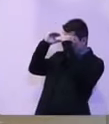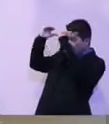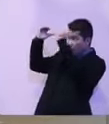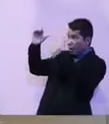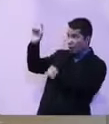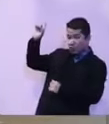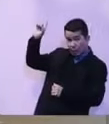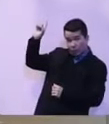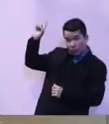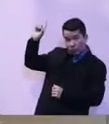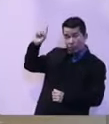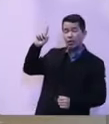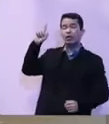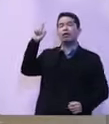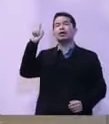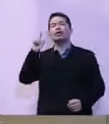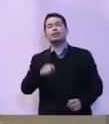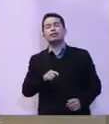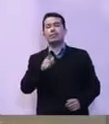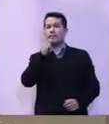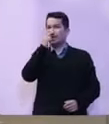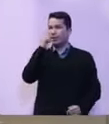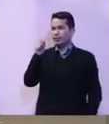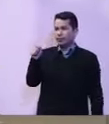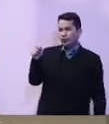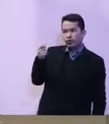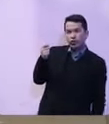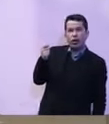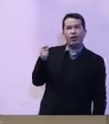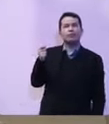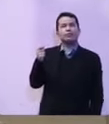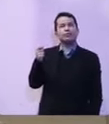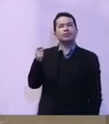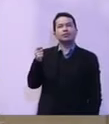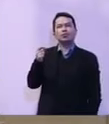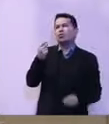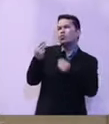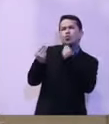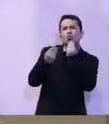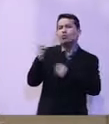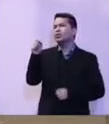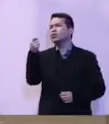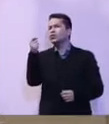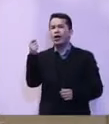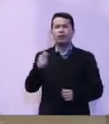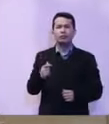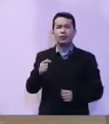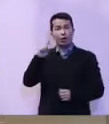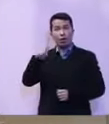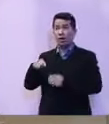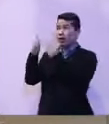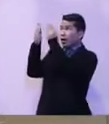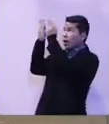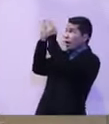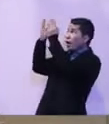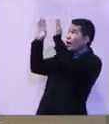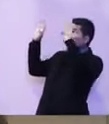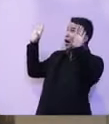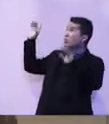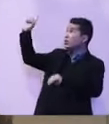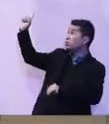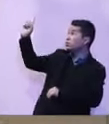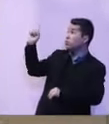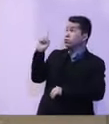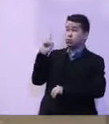nosso Salvador eterno. Mas, quando eu penso nesse texto, eu me lembro de uma visita que eu fiz